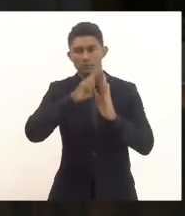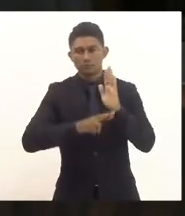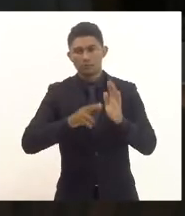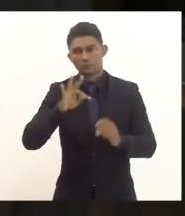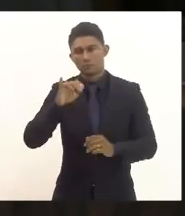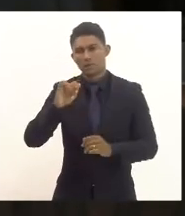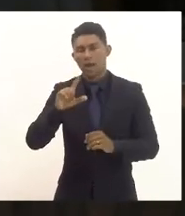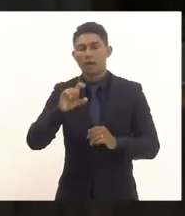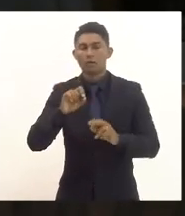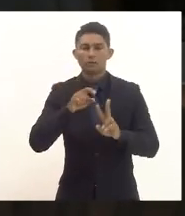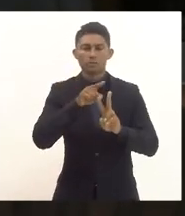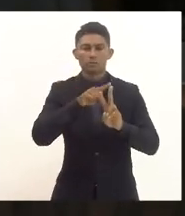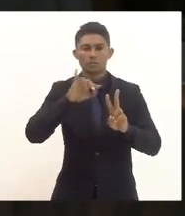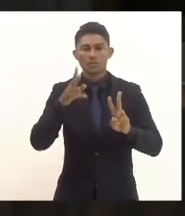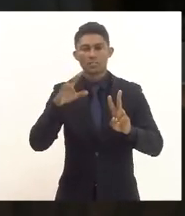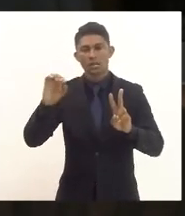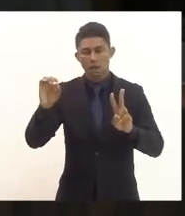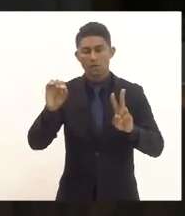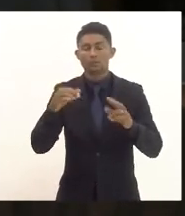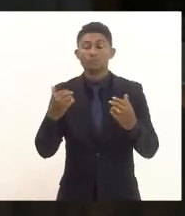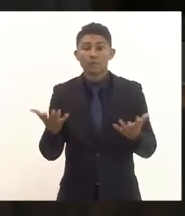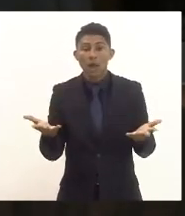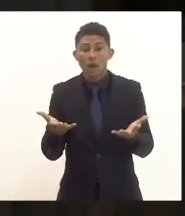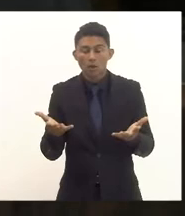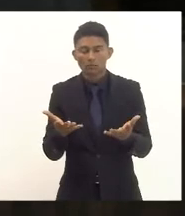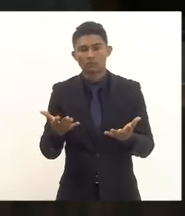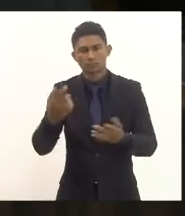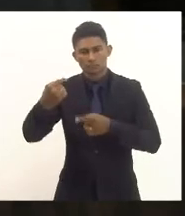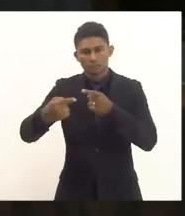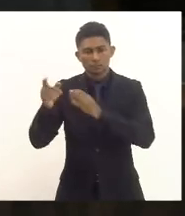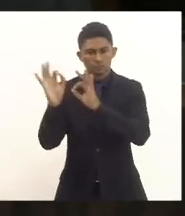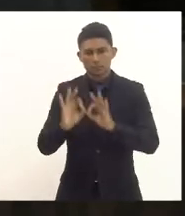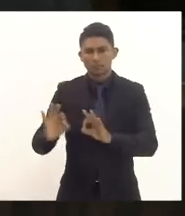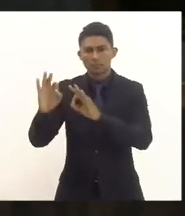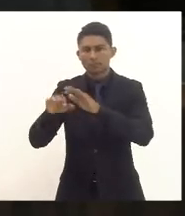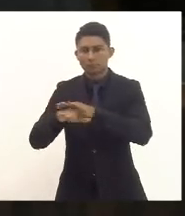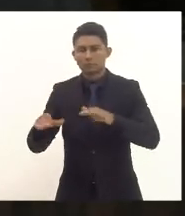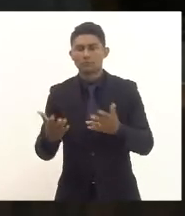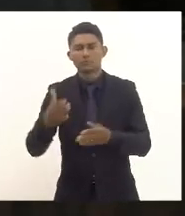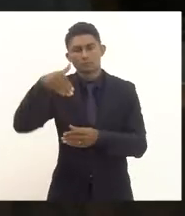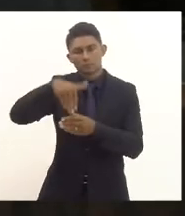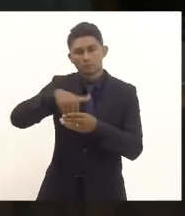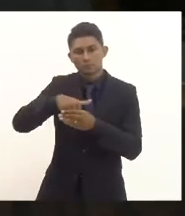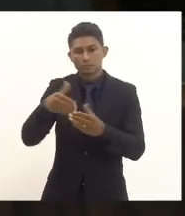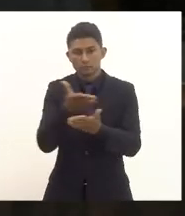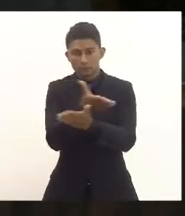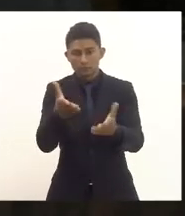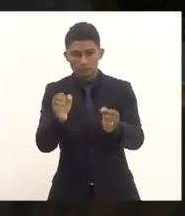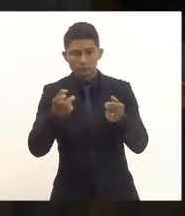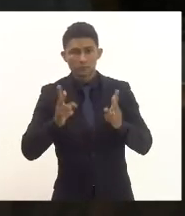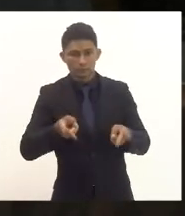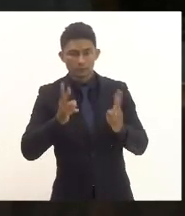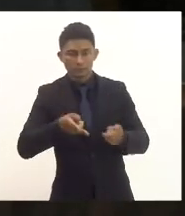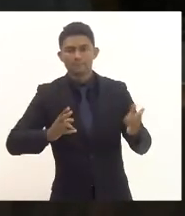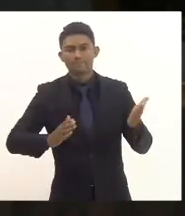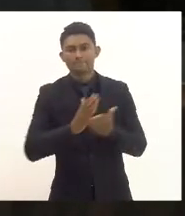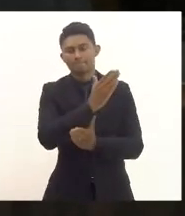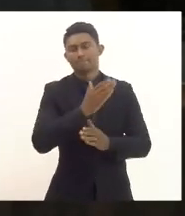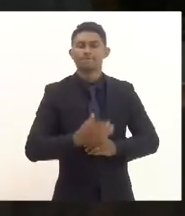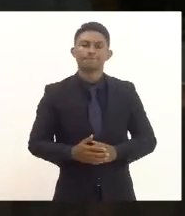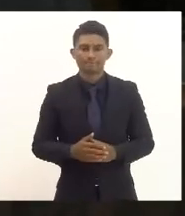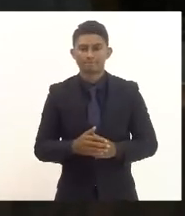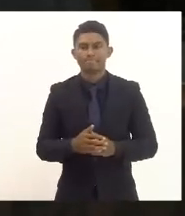Thiago compõem Chicão Bulhões e discussão 90 que Queira discutir Serra da discussão e votação dos que aprovam permaneçam Como estão